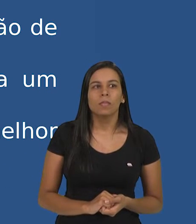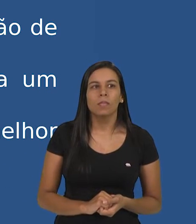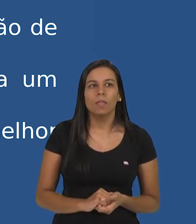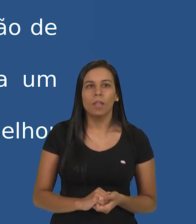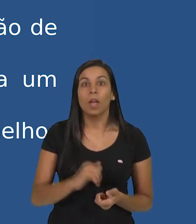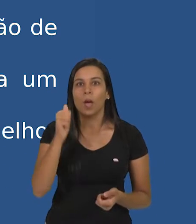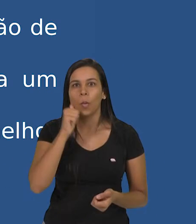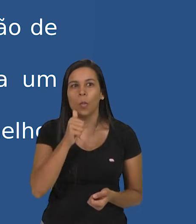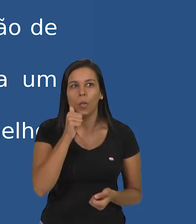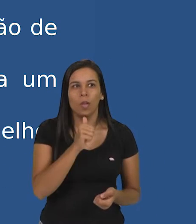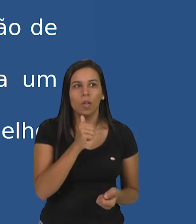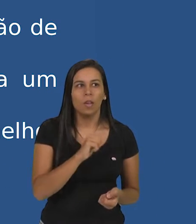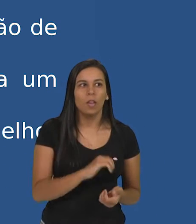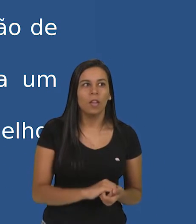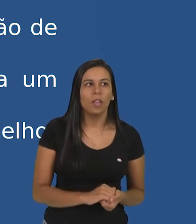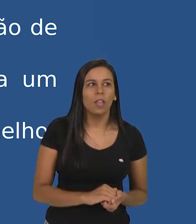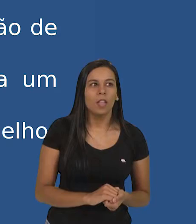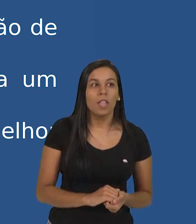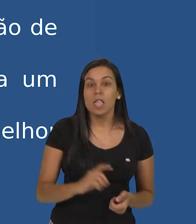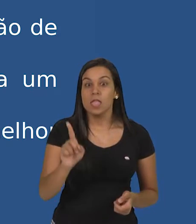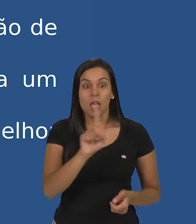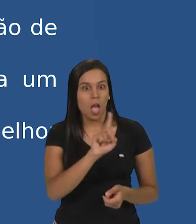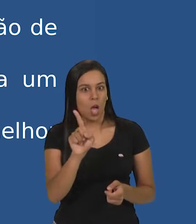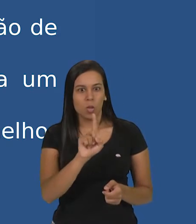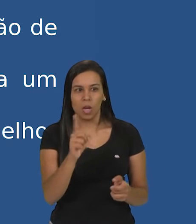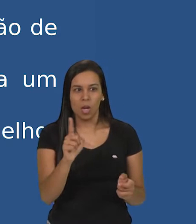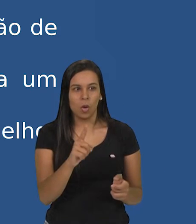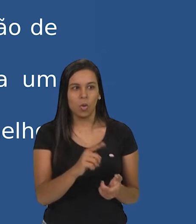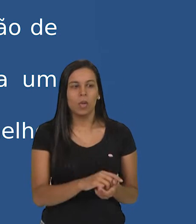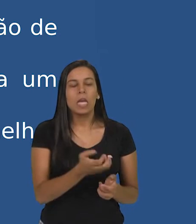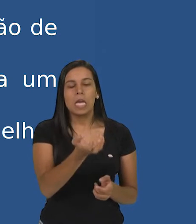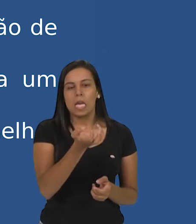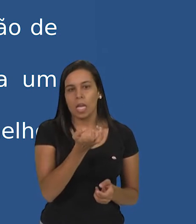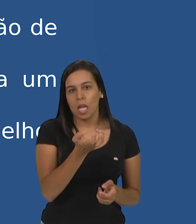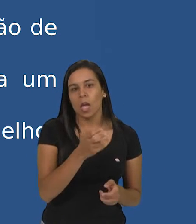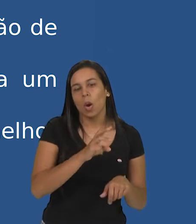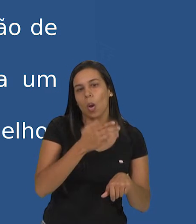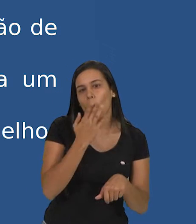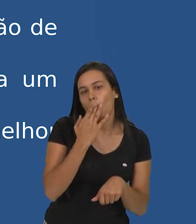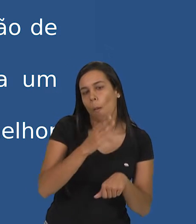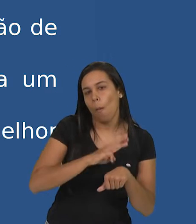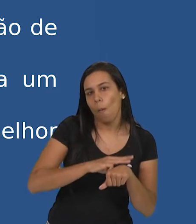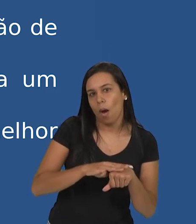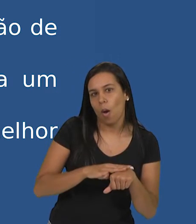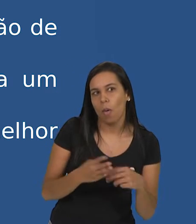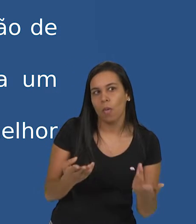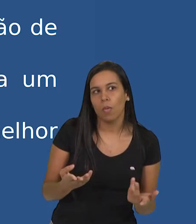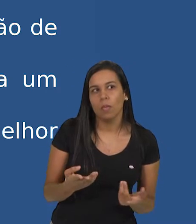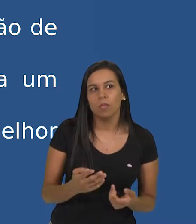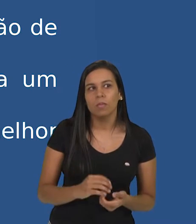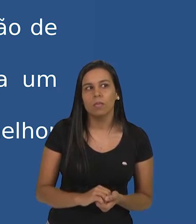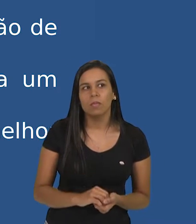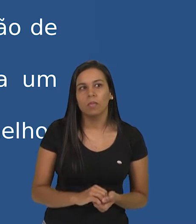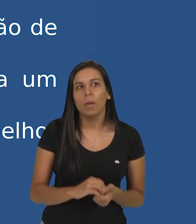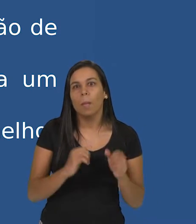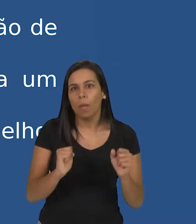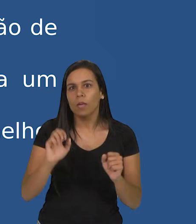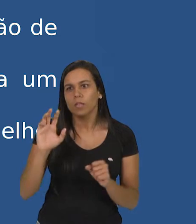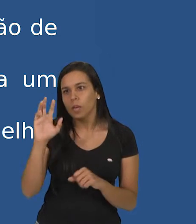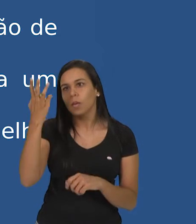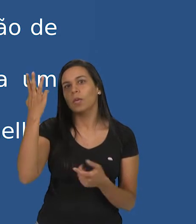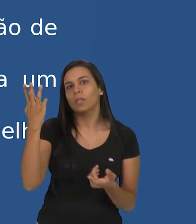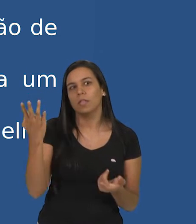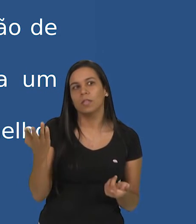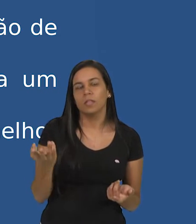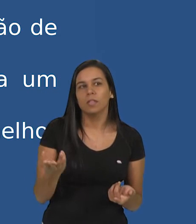um questionamento inocente, que ela fala, não, queremos o marrom. Isso pode ser até ter acontecido, mas isso não é o aspecto cômico.